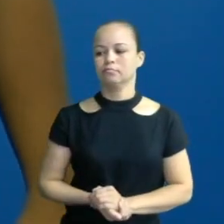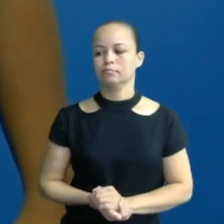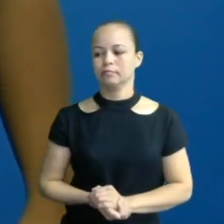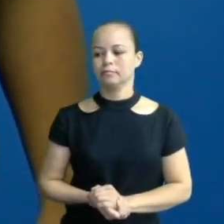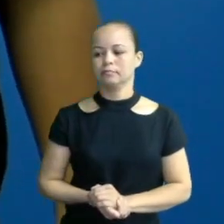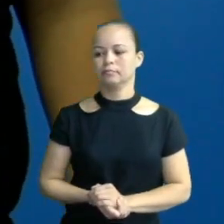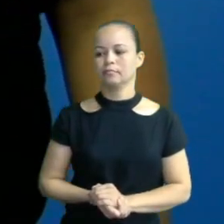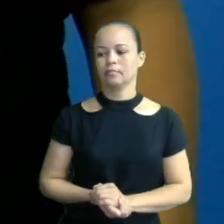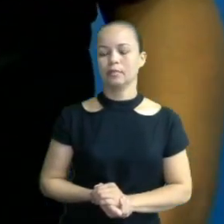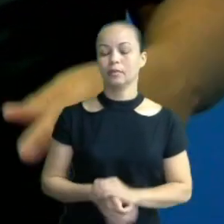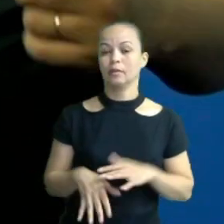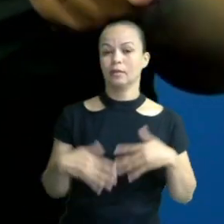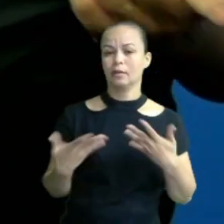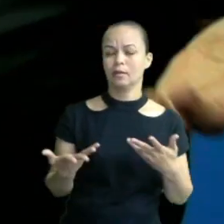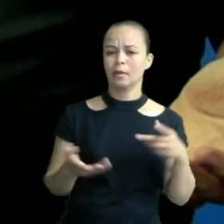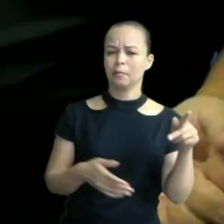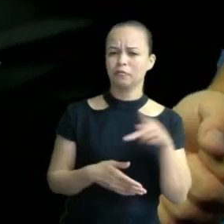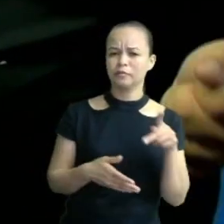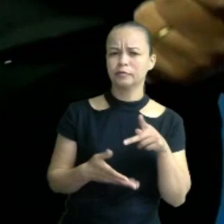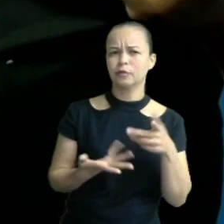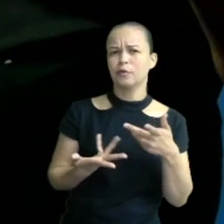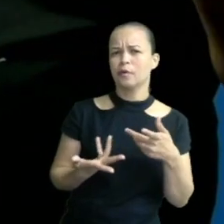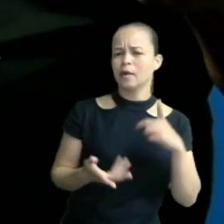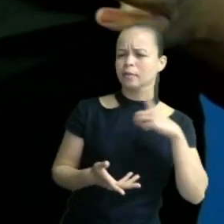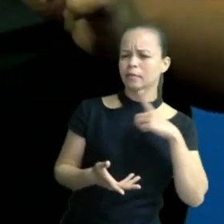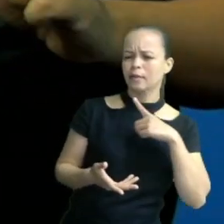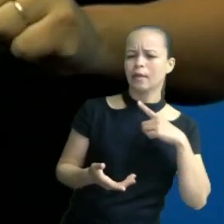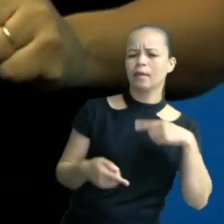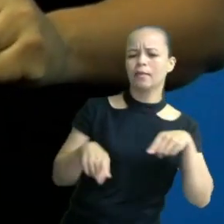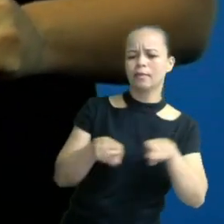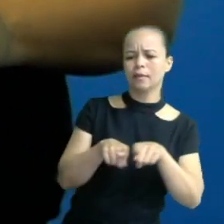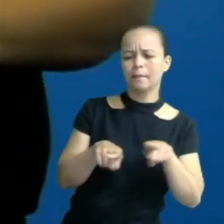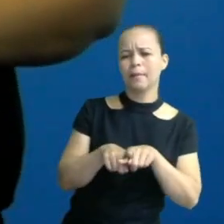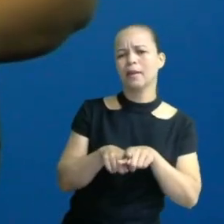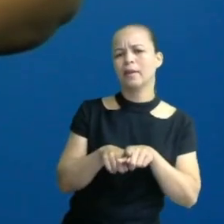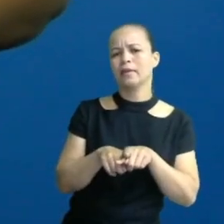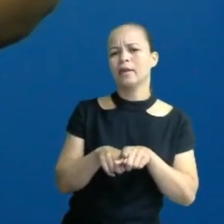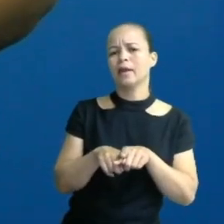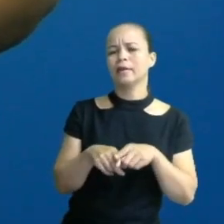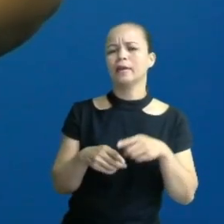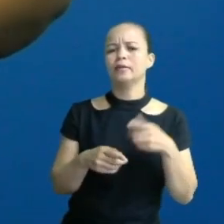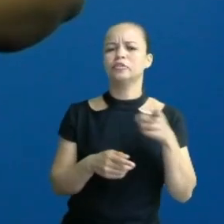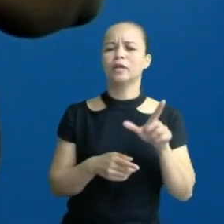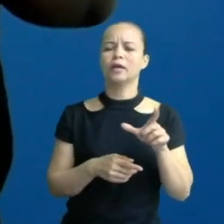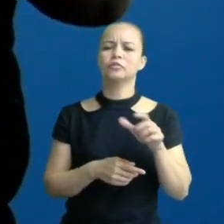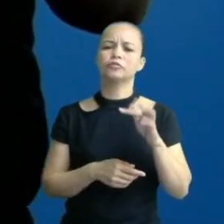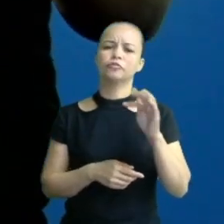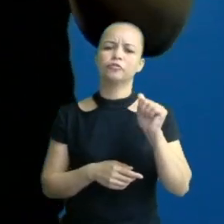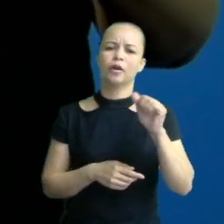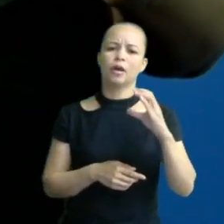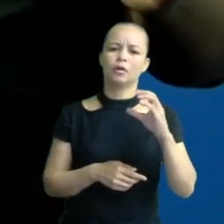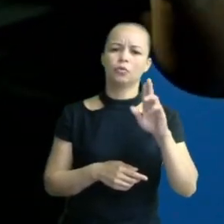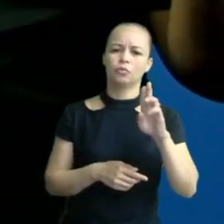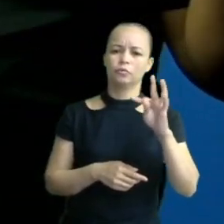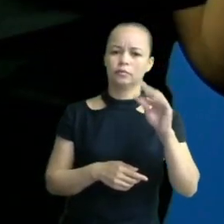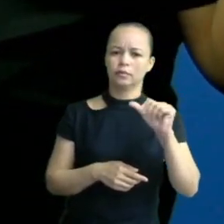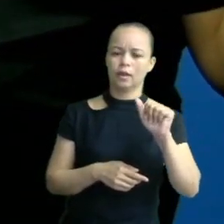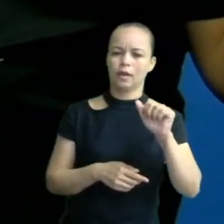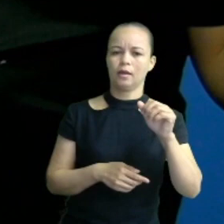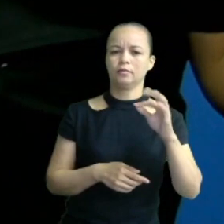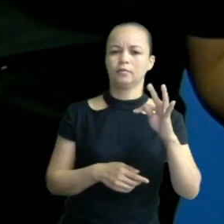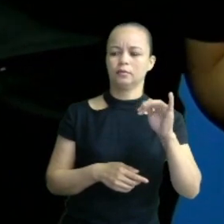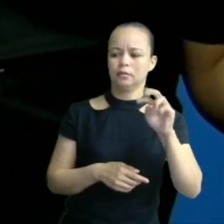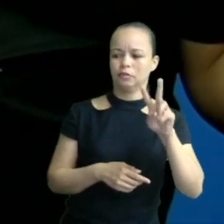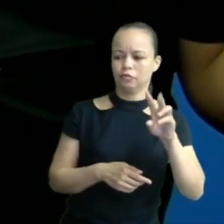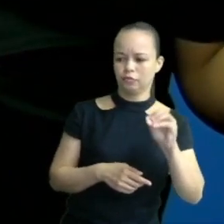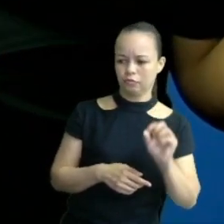E, professor, tem também aqueles casos facultativos, tá bom, gente? Esses casos facultativos, eles podem